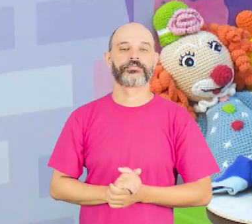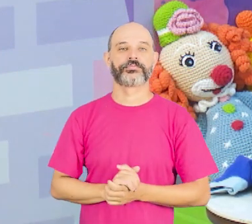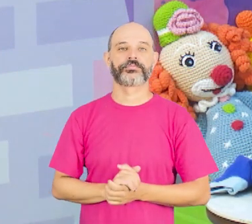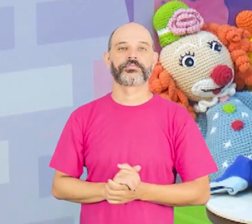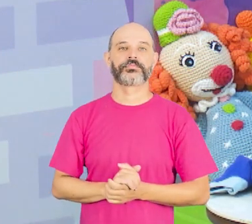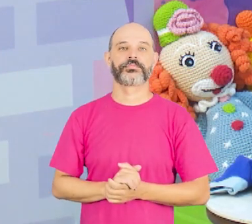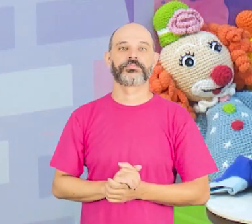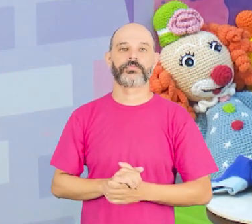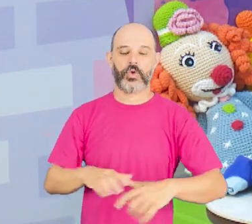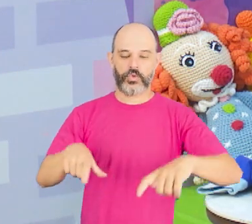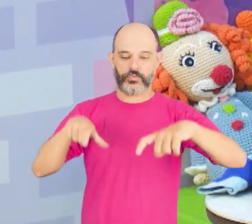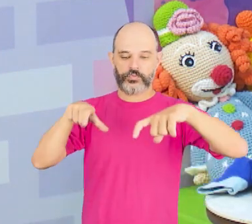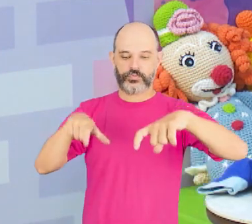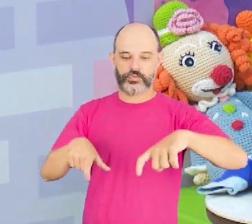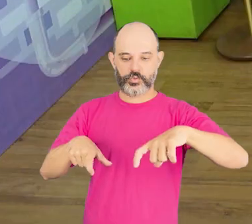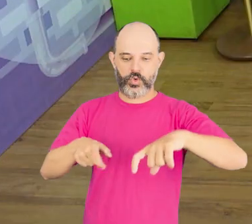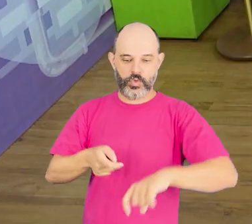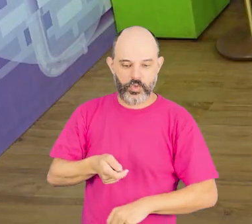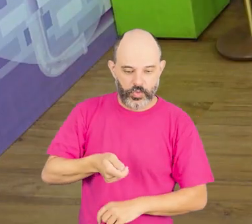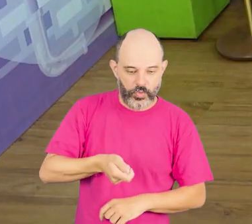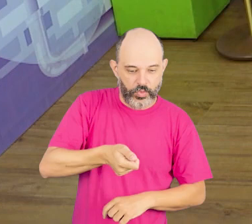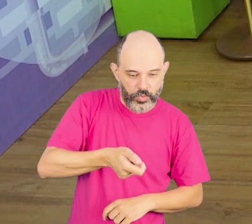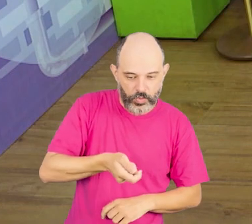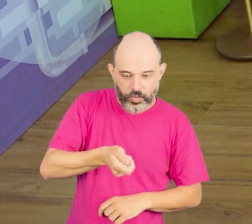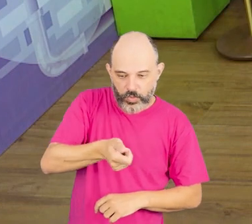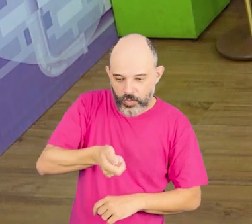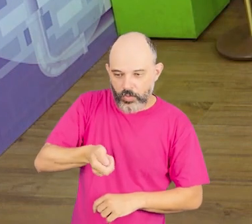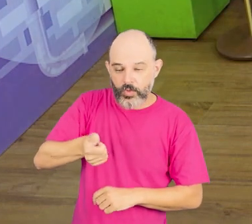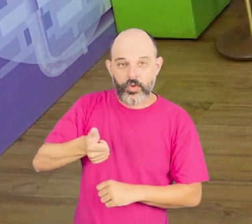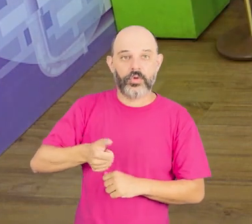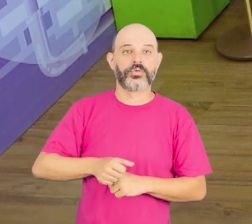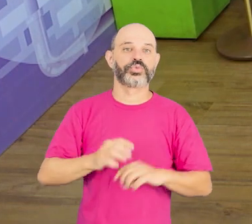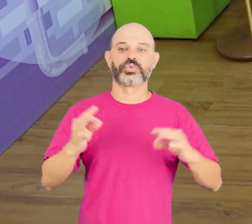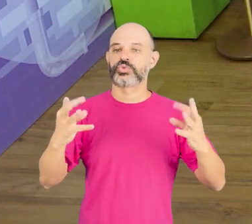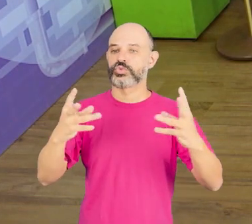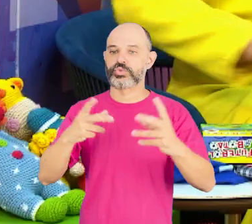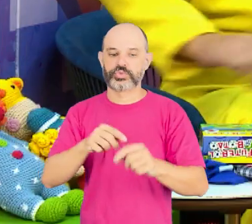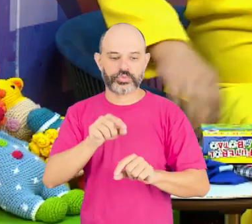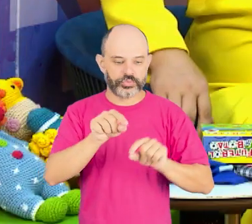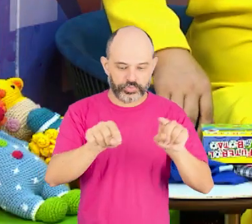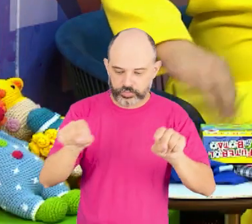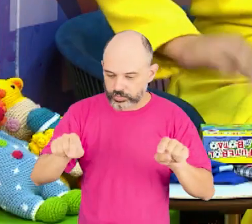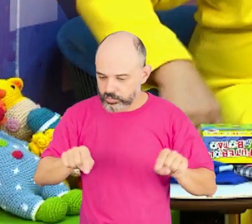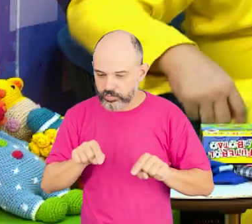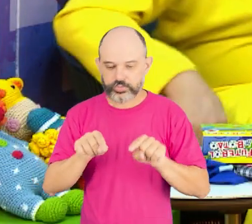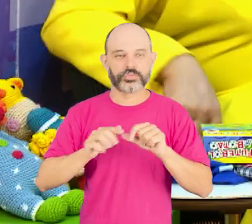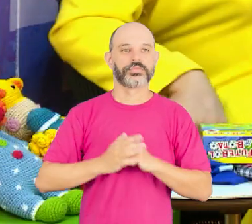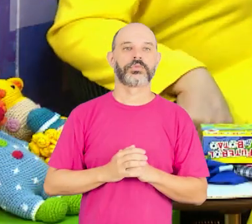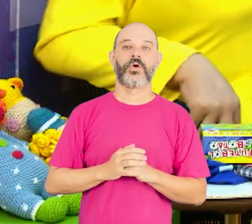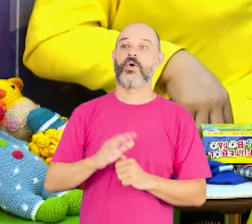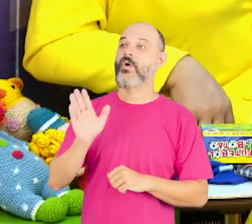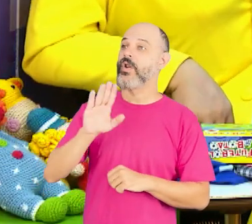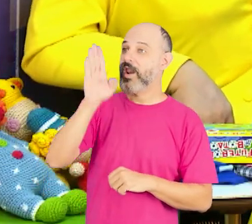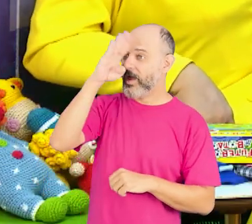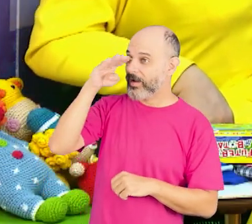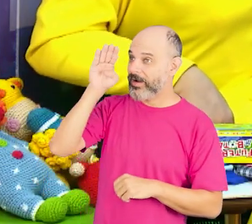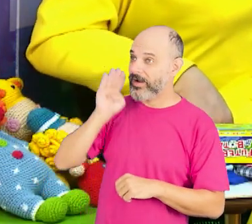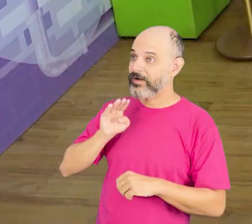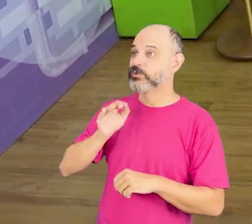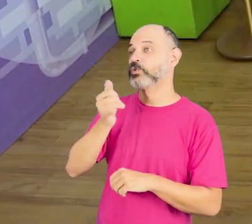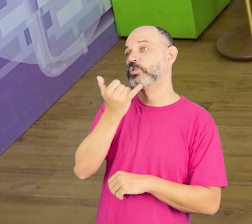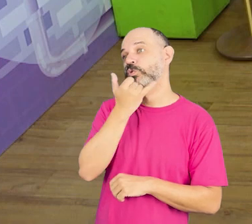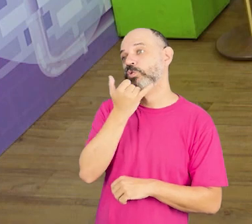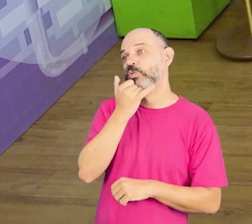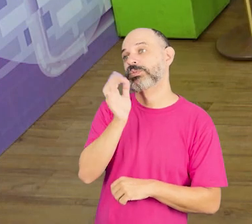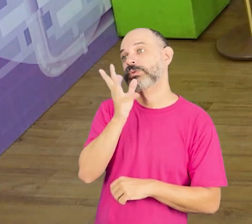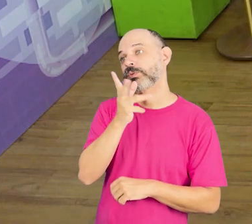Um futebol de botão. Está tudo aqui. Olá, doutora Helga Pretzel. Desculpe a